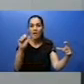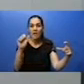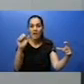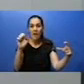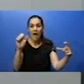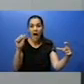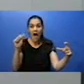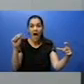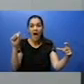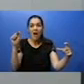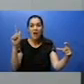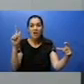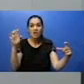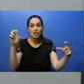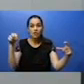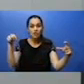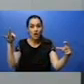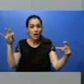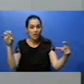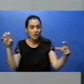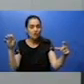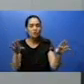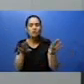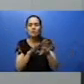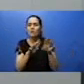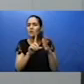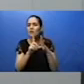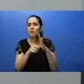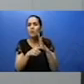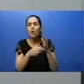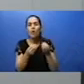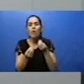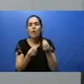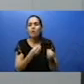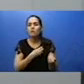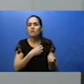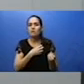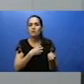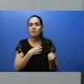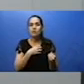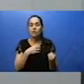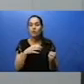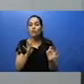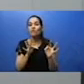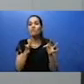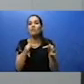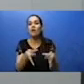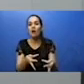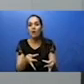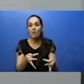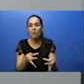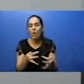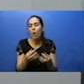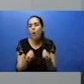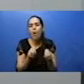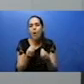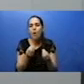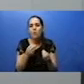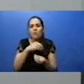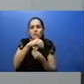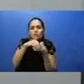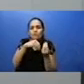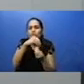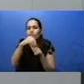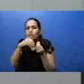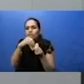indicando que houve uma reação e o sentido dessa reação e também o produto da reação formada, que ficaria no